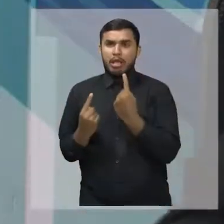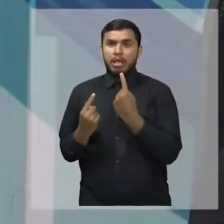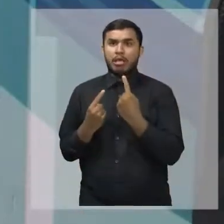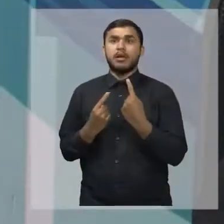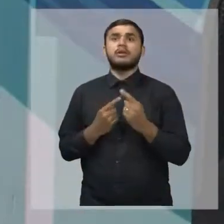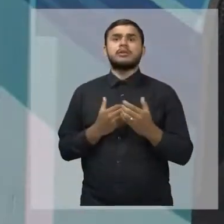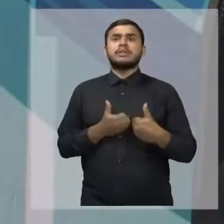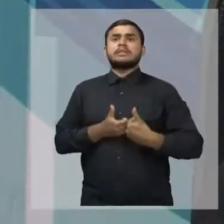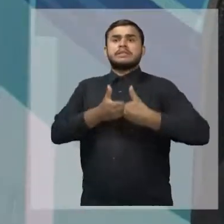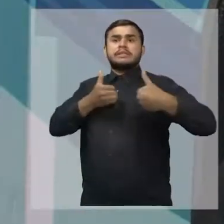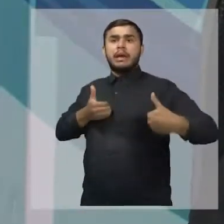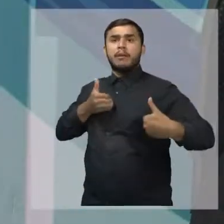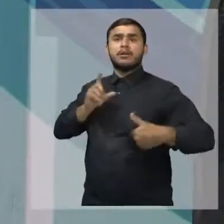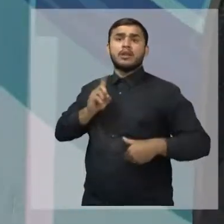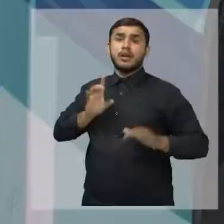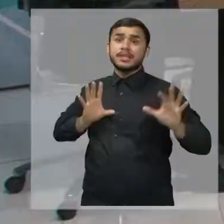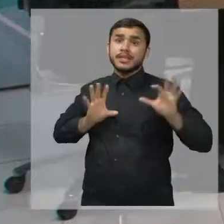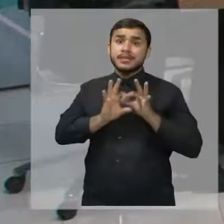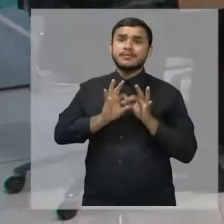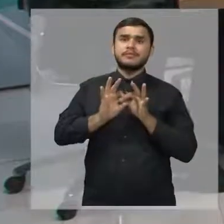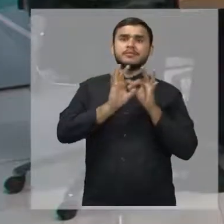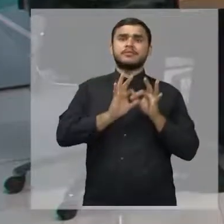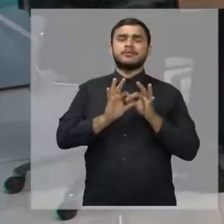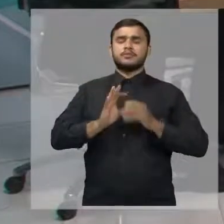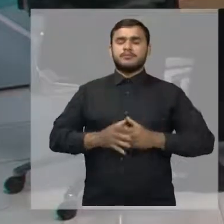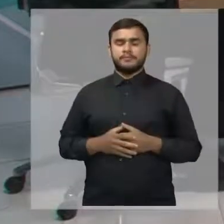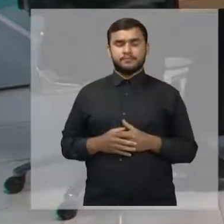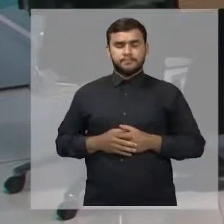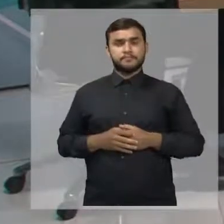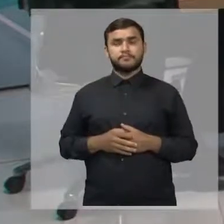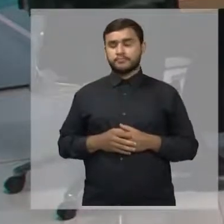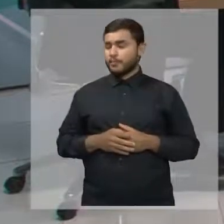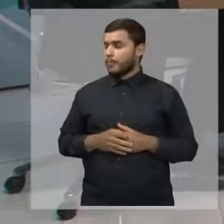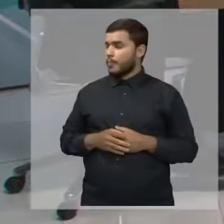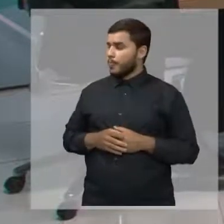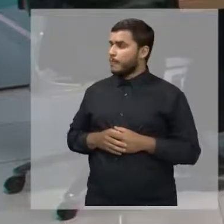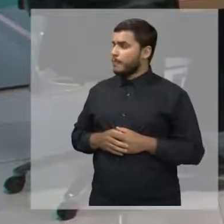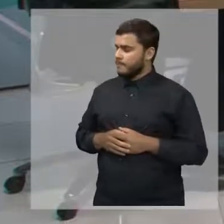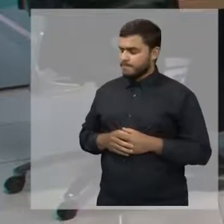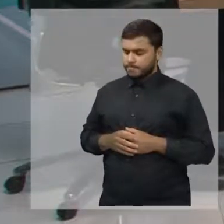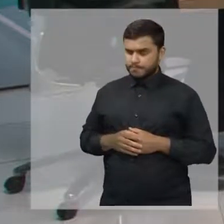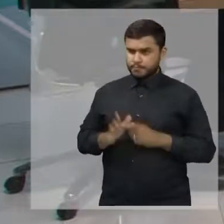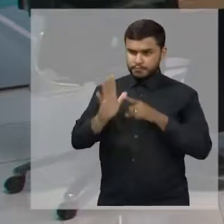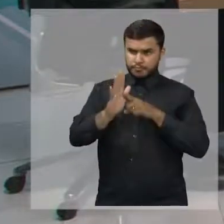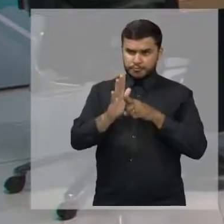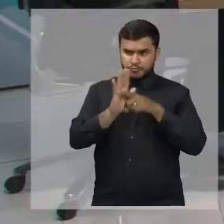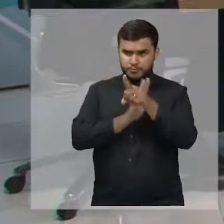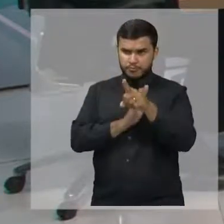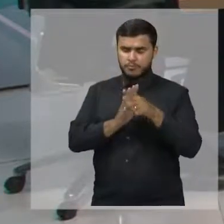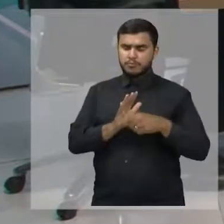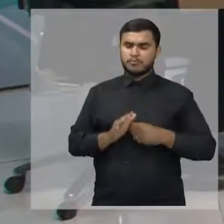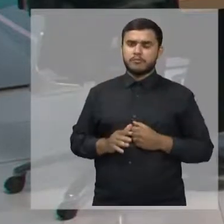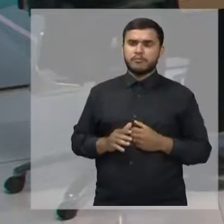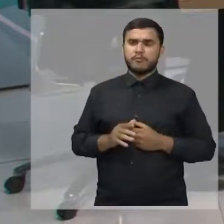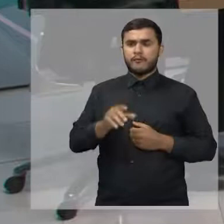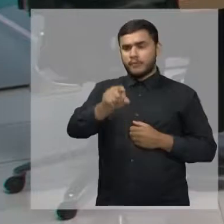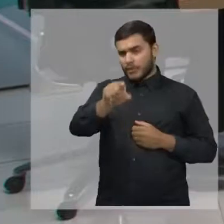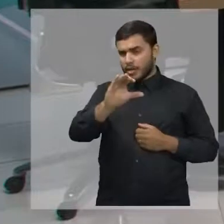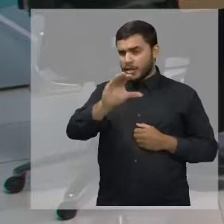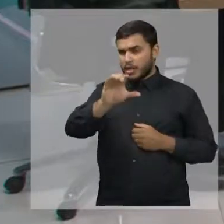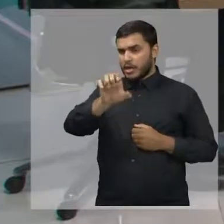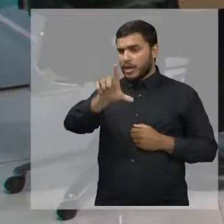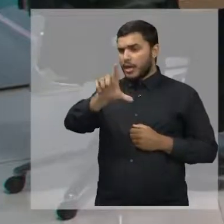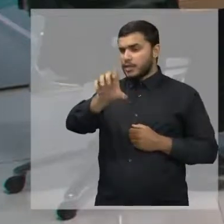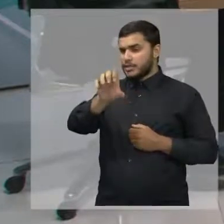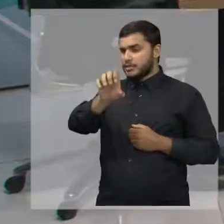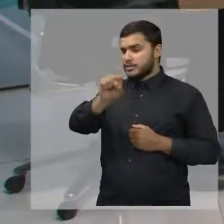venha eventualmente ocupar o poder. Professor Clésio, olhando a sociologia política no Brasil, e no caso, olhando